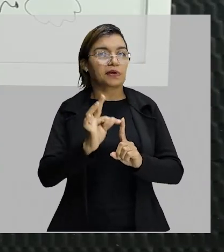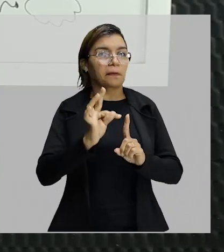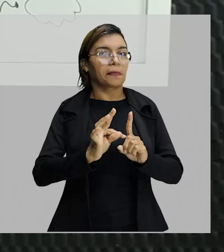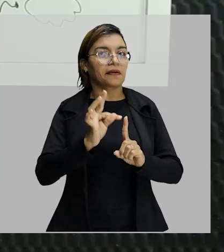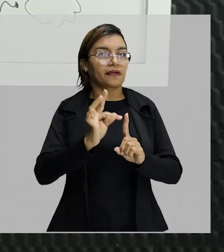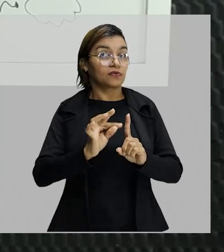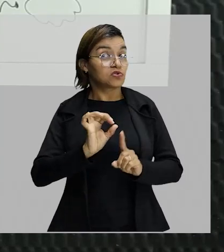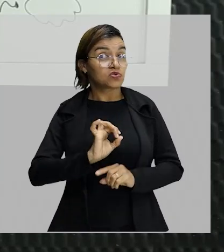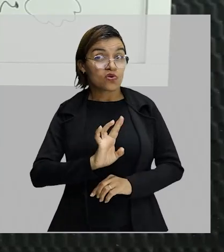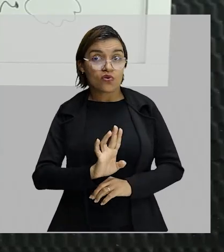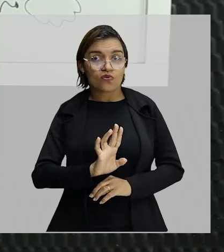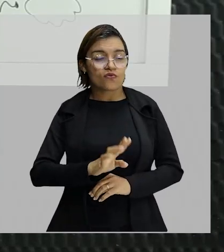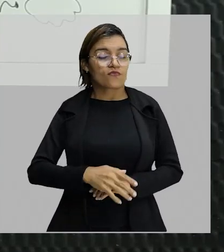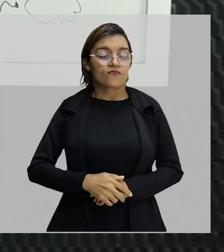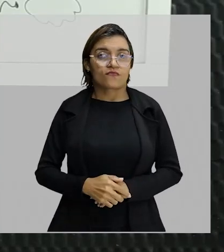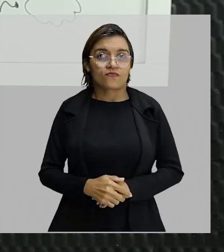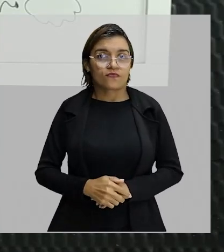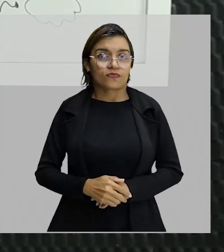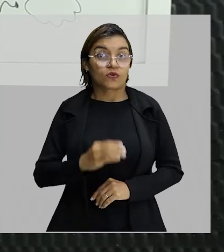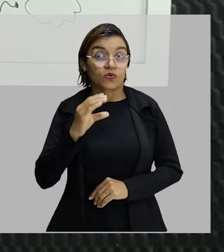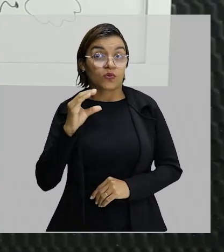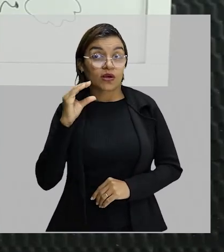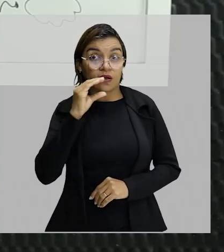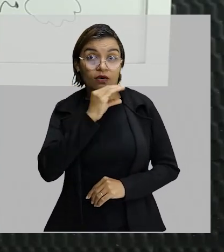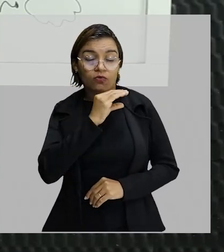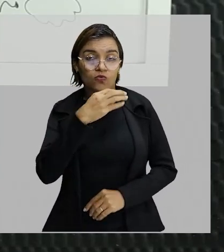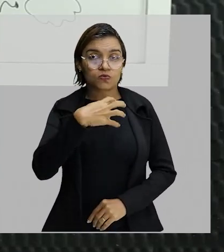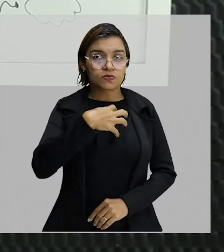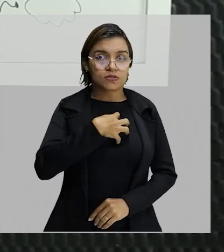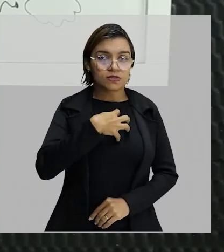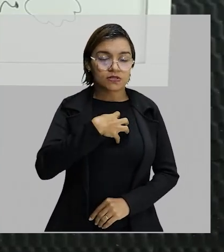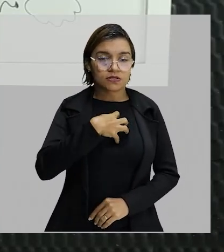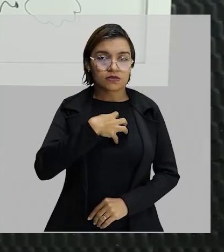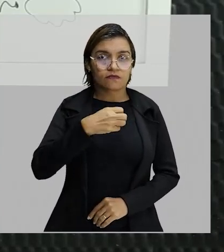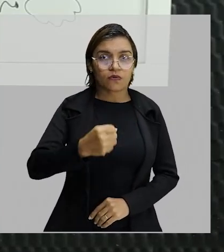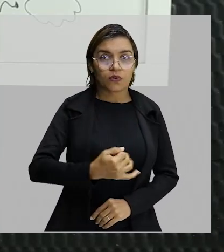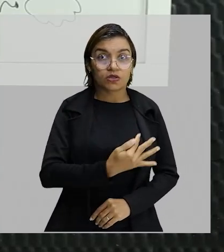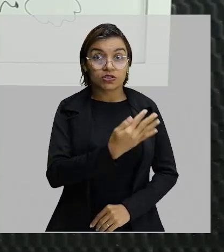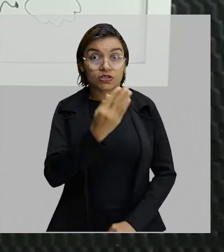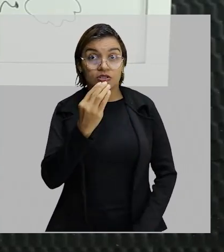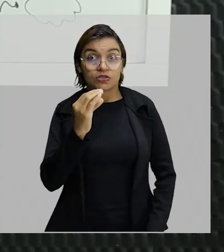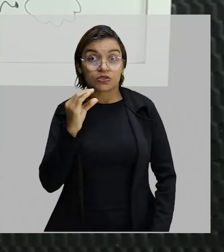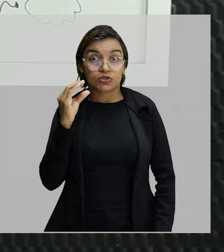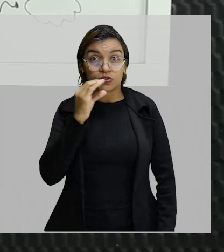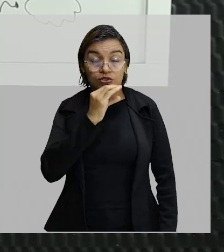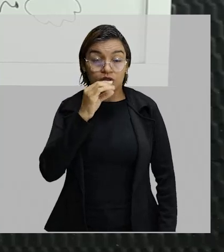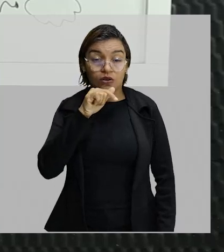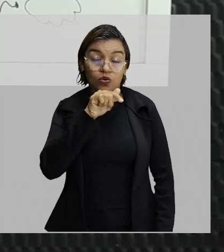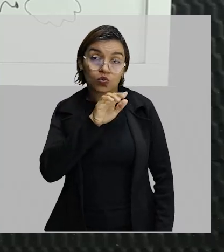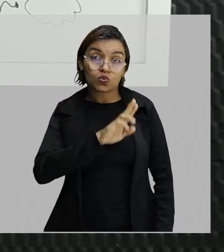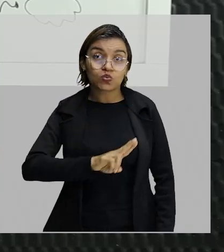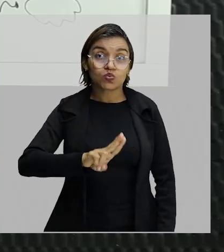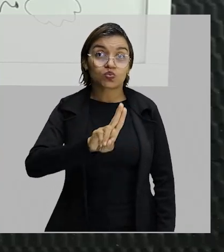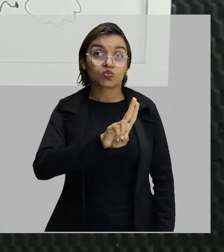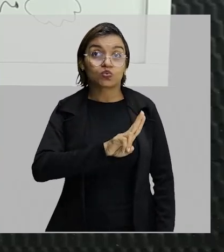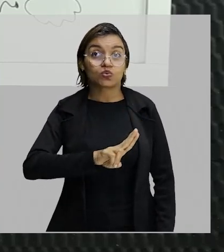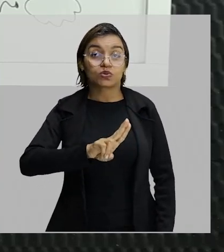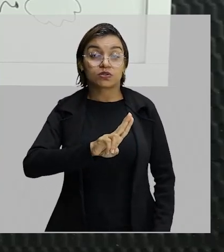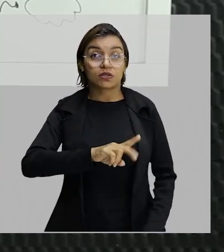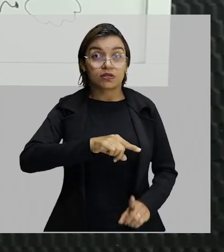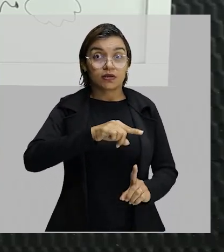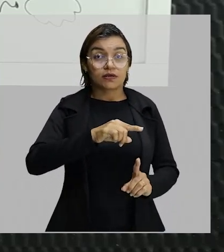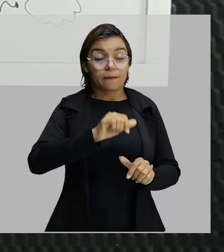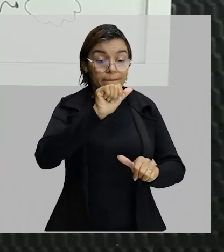Olha só. O calor sensível vai ser uma quantidade de calor que ele é utilizado apenas para